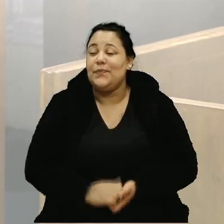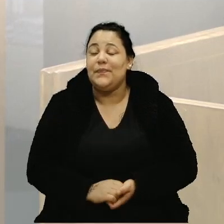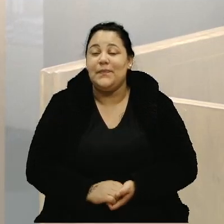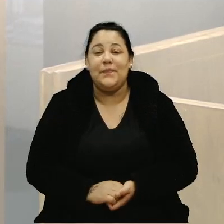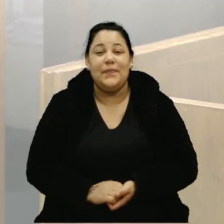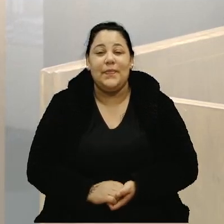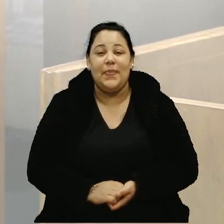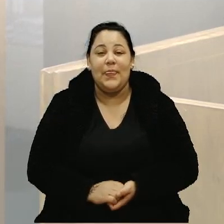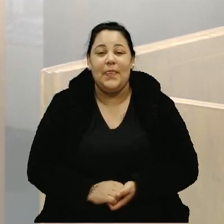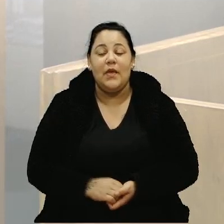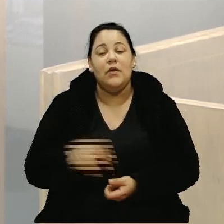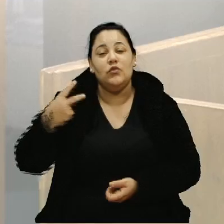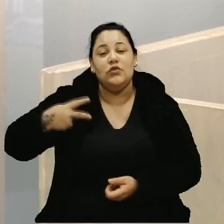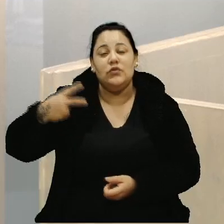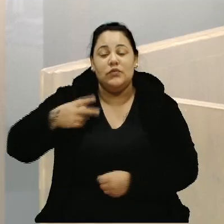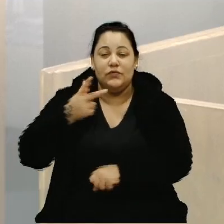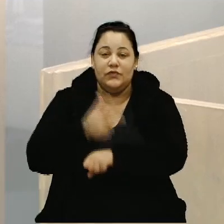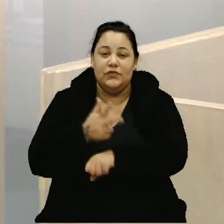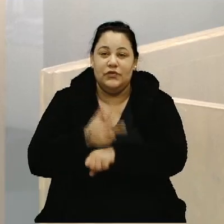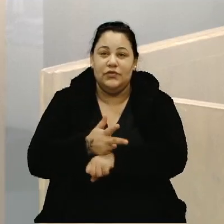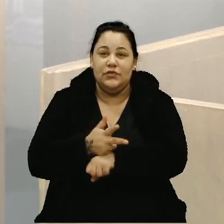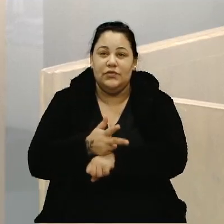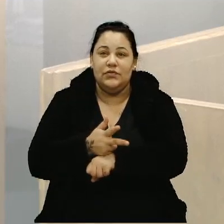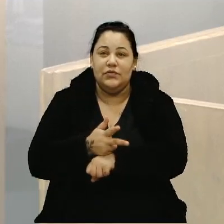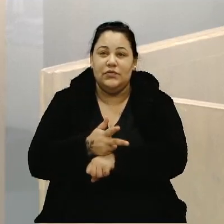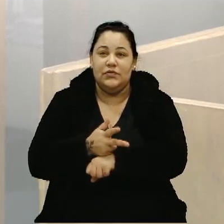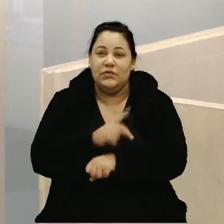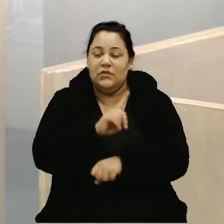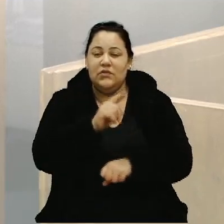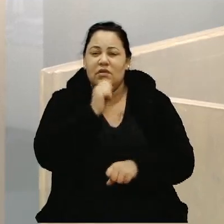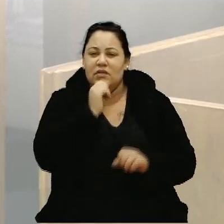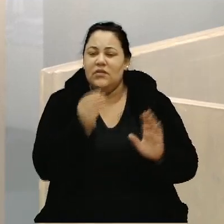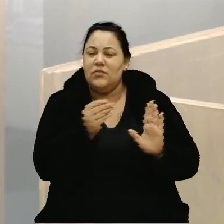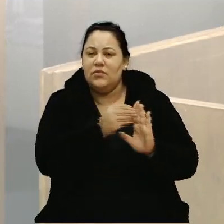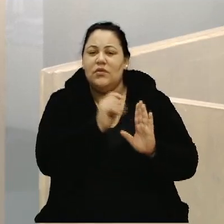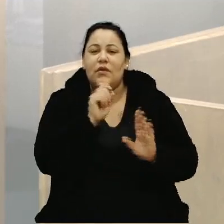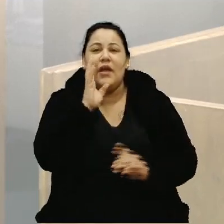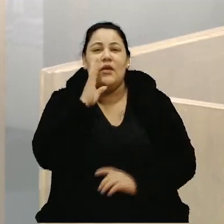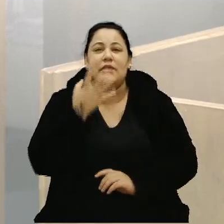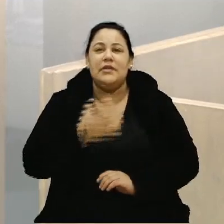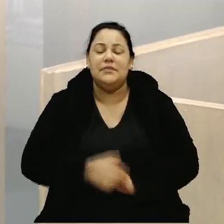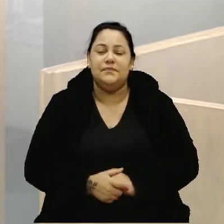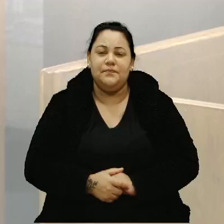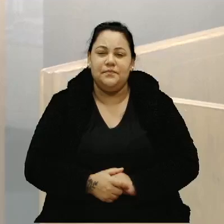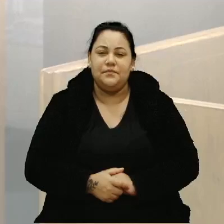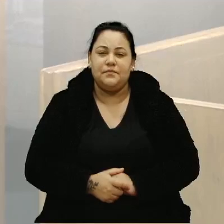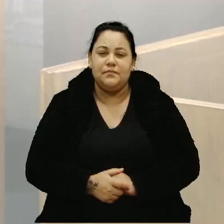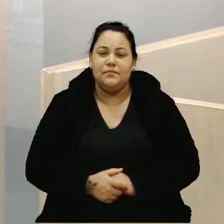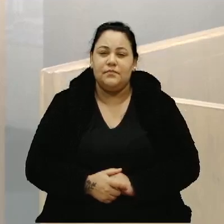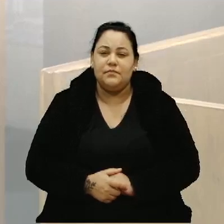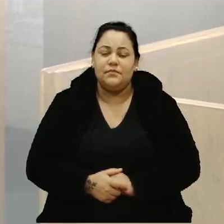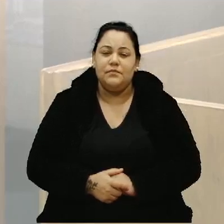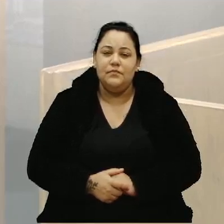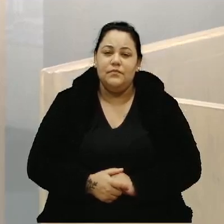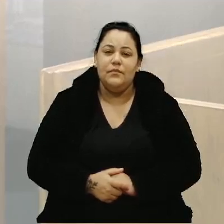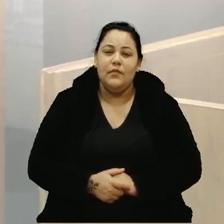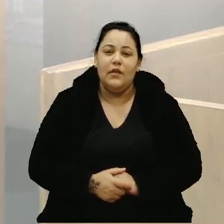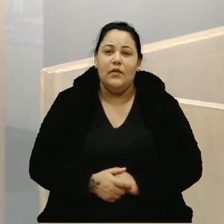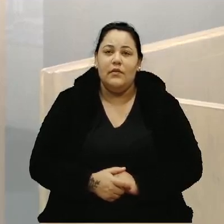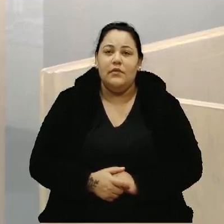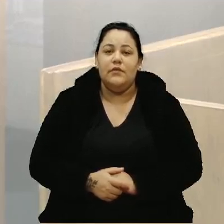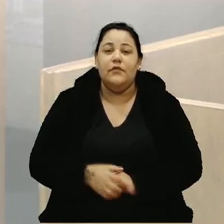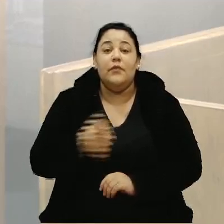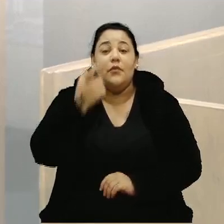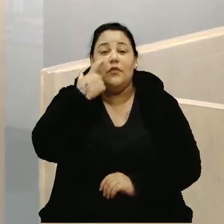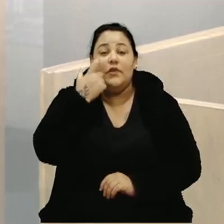No segundo vídeo, que não entrou, né? Mas o que acontece? Ari vai dizer... Vamos ver se vai funcionar